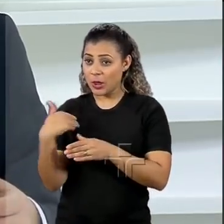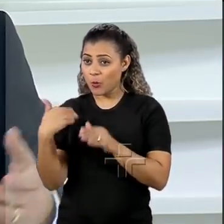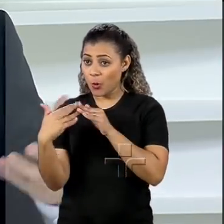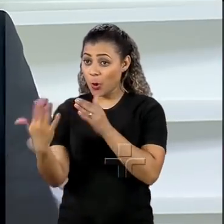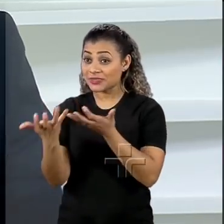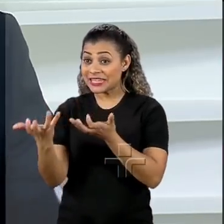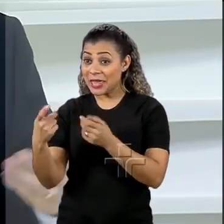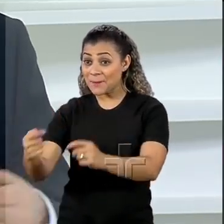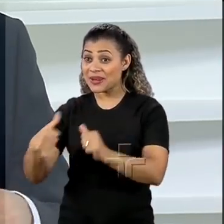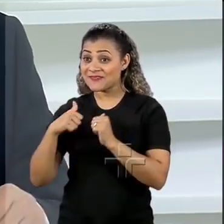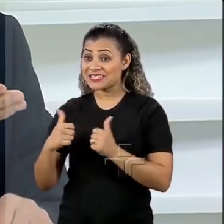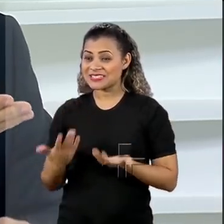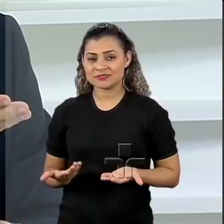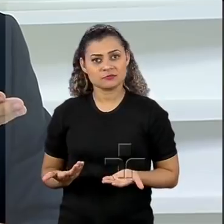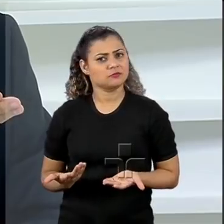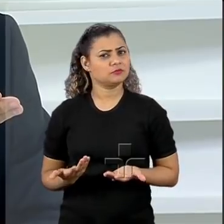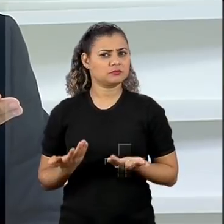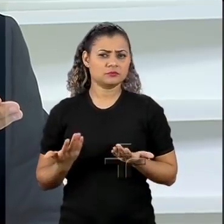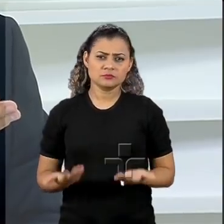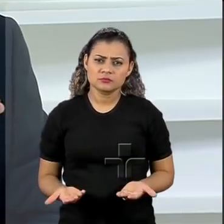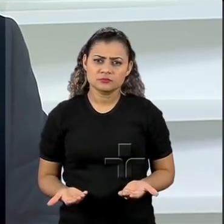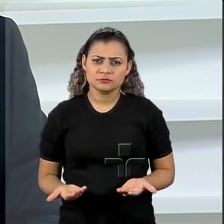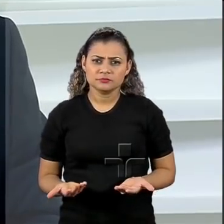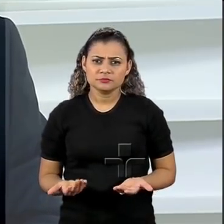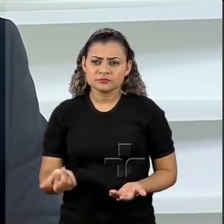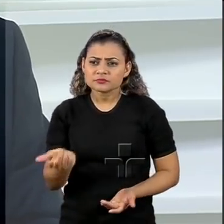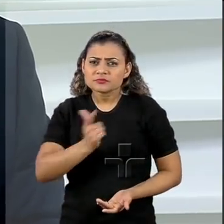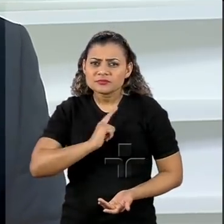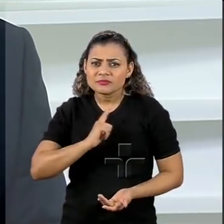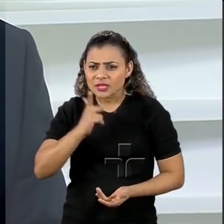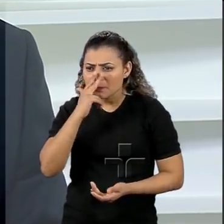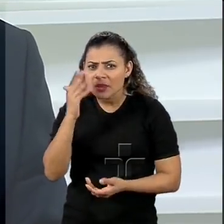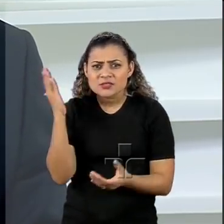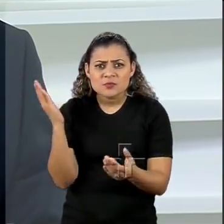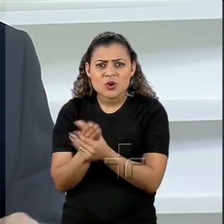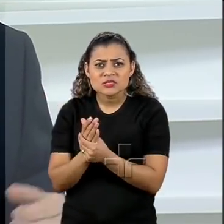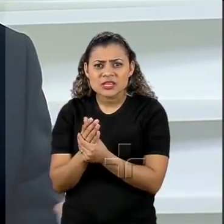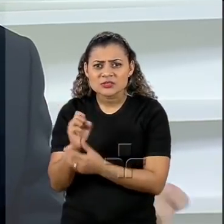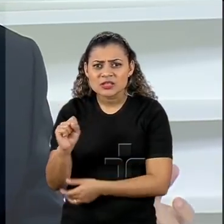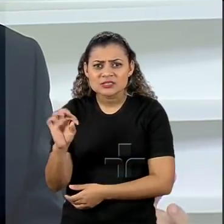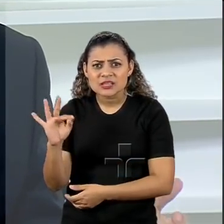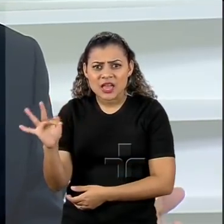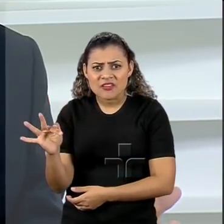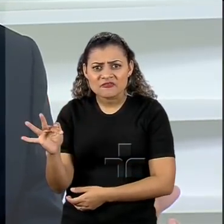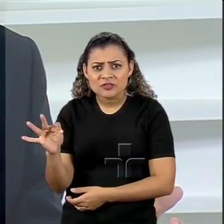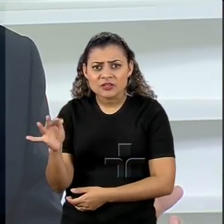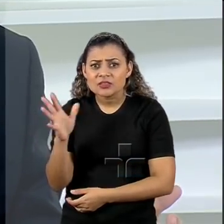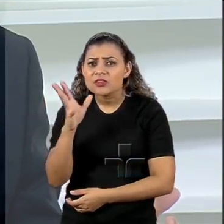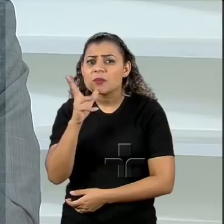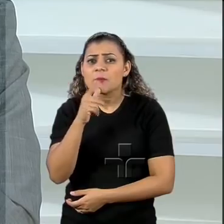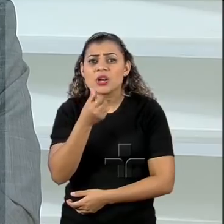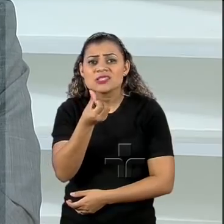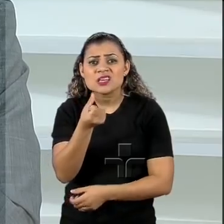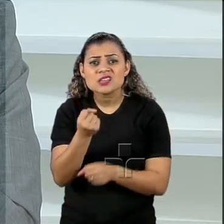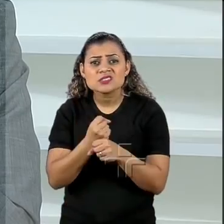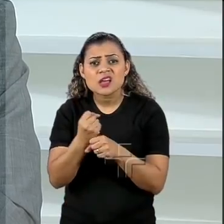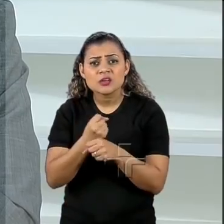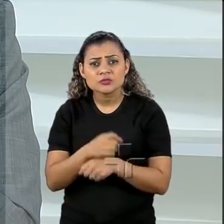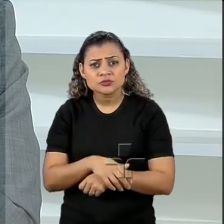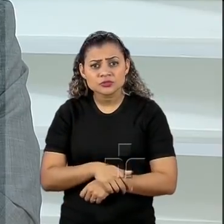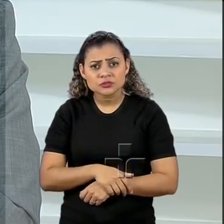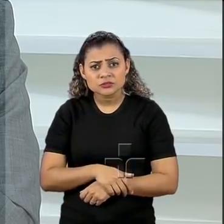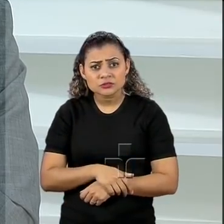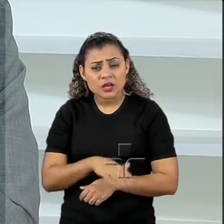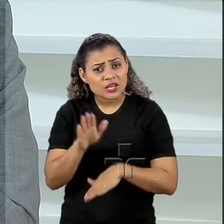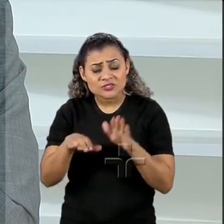isso. E quando tem uma ação para ser julgada no Supremo, demora o quê? 6 anos, é isso? Às vezes até